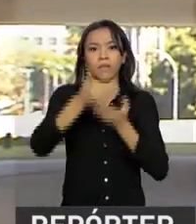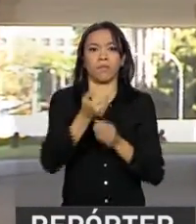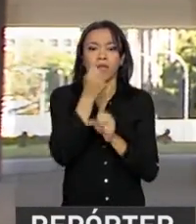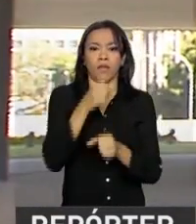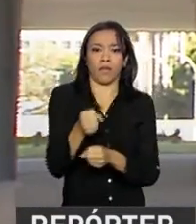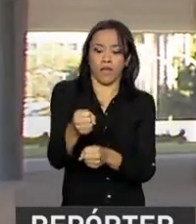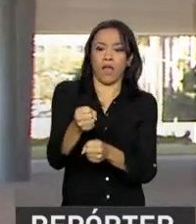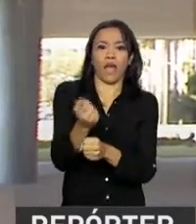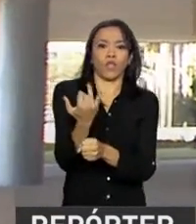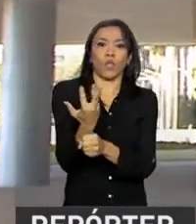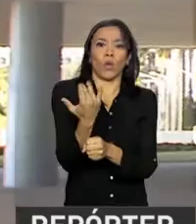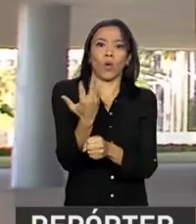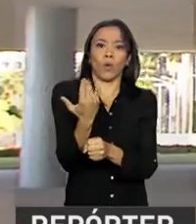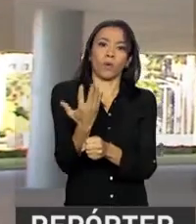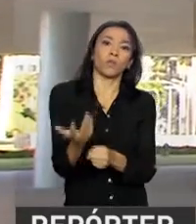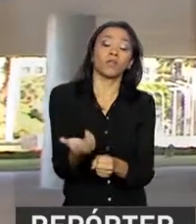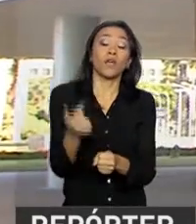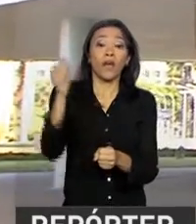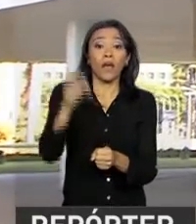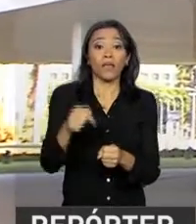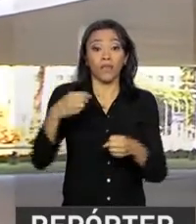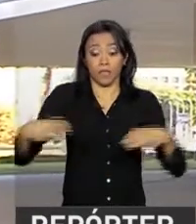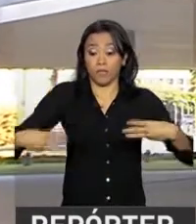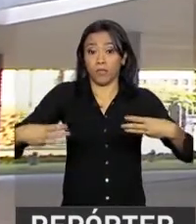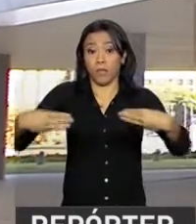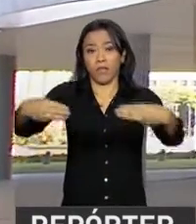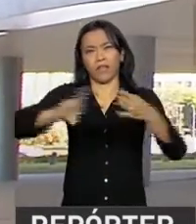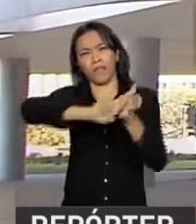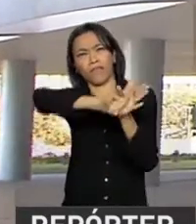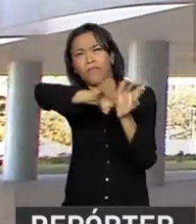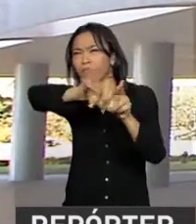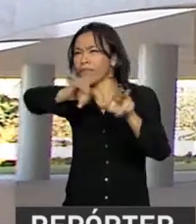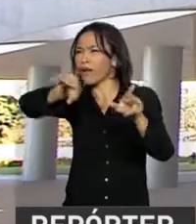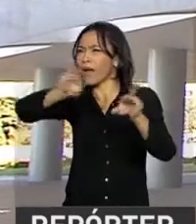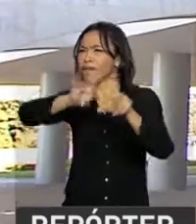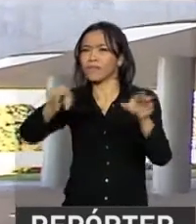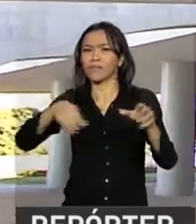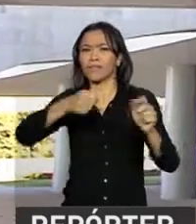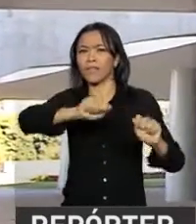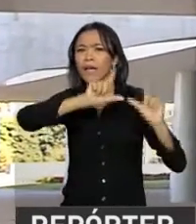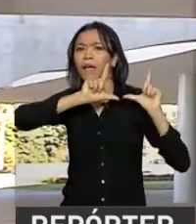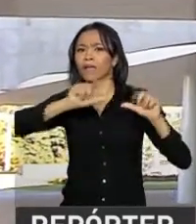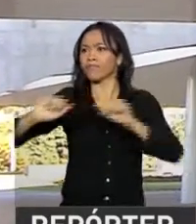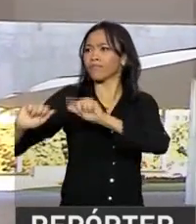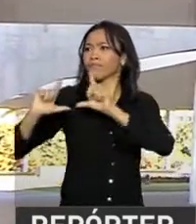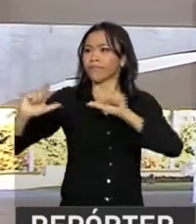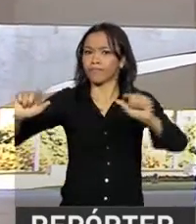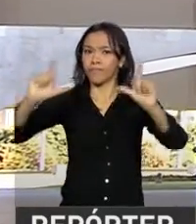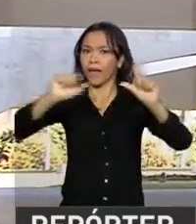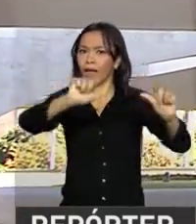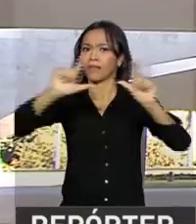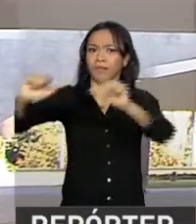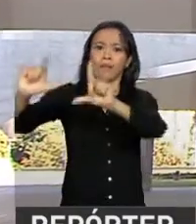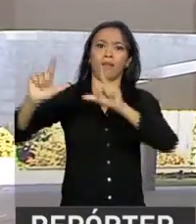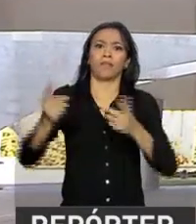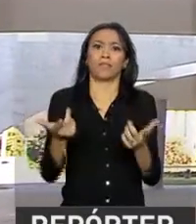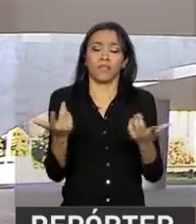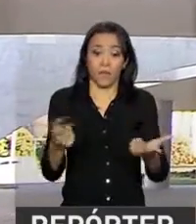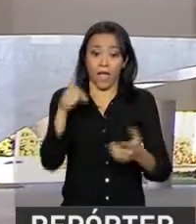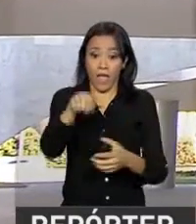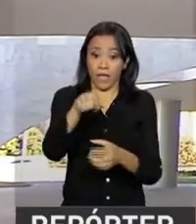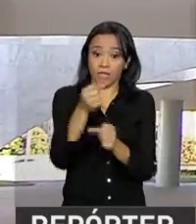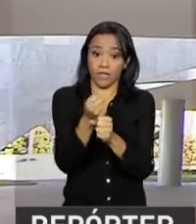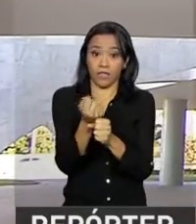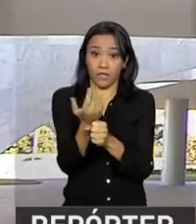paralímpica. Aliás, aqui a Esplanada dos Ministérios já está com vários cartazes aí em homenagem aos Jogos Paralímpicos. Essa tocha paralímpica,